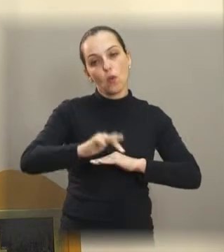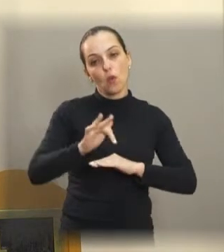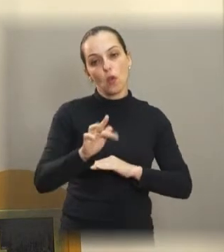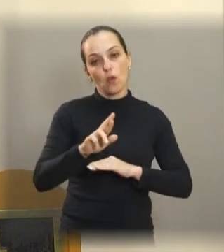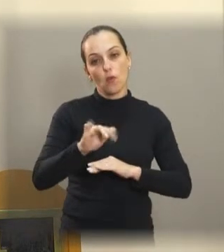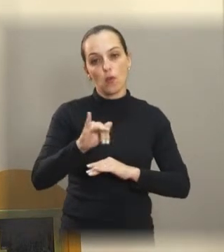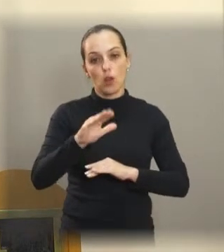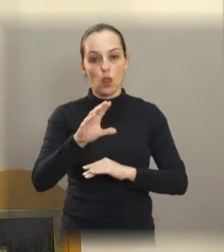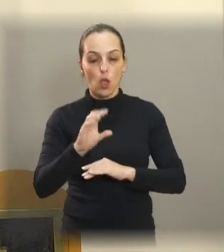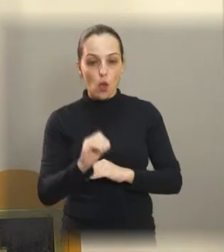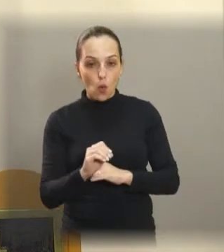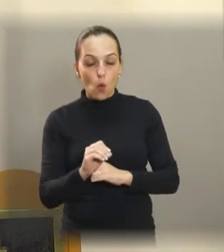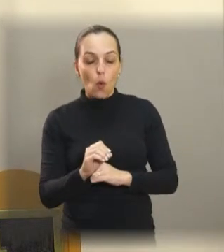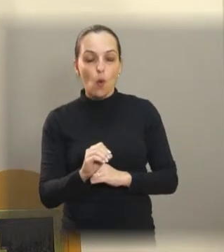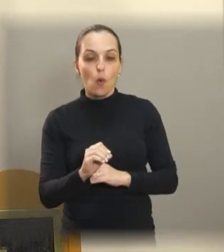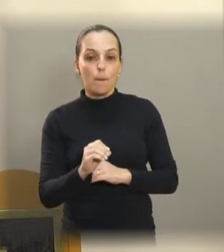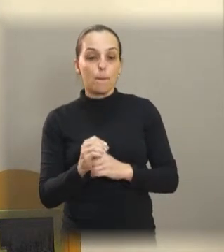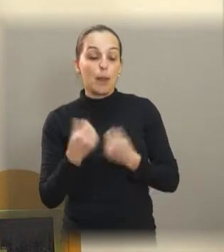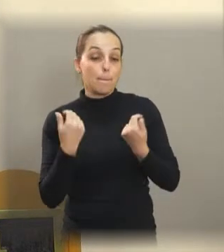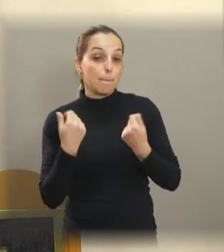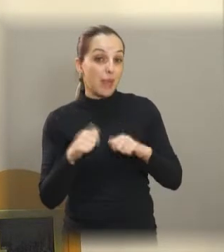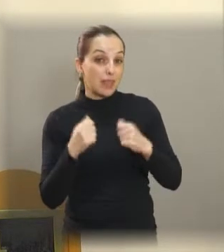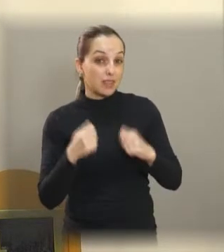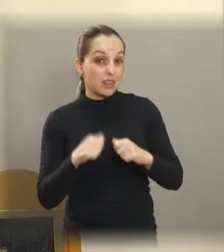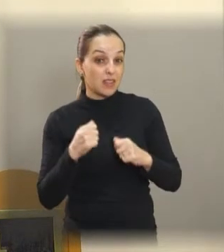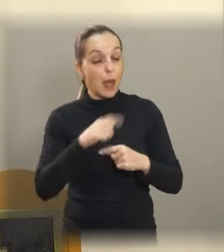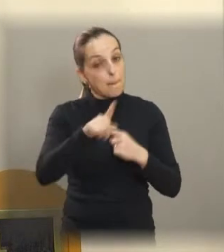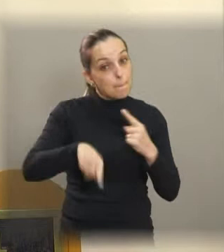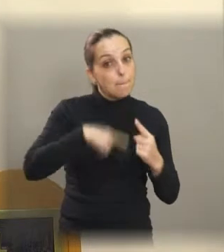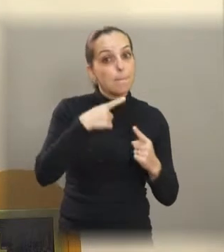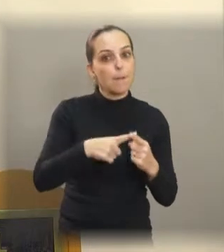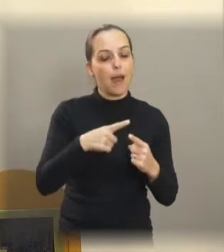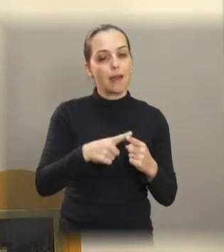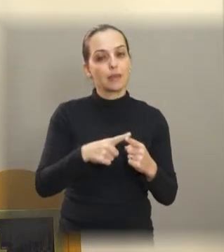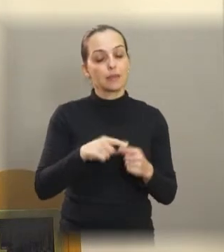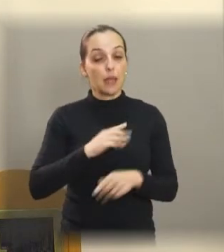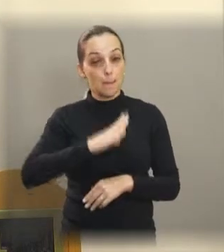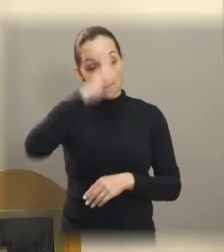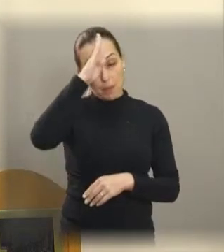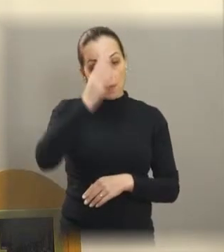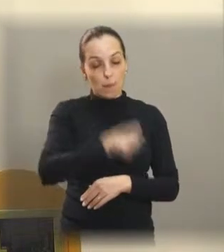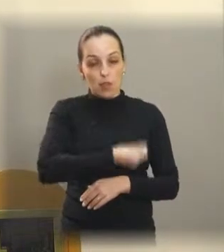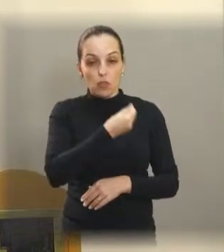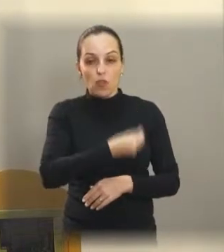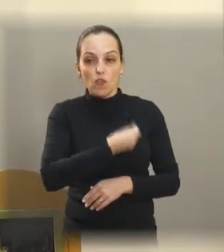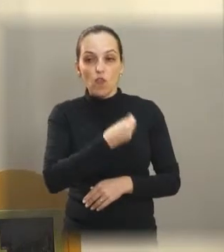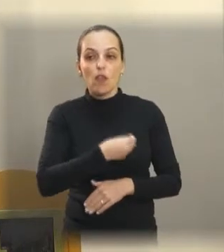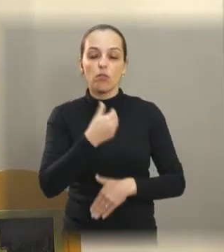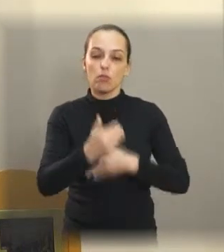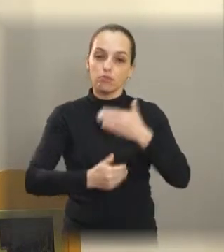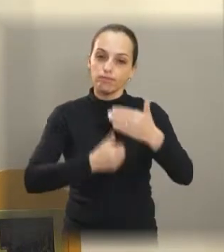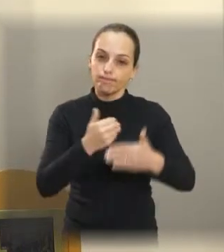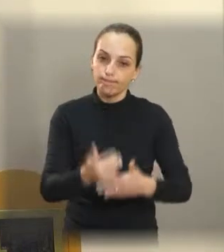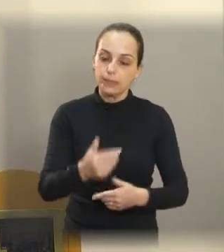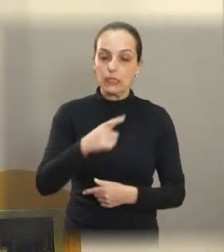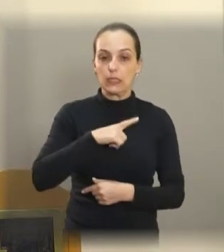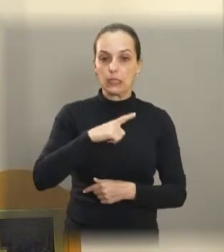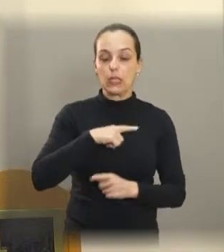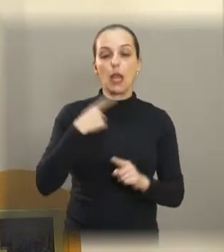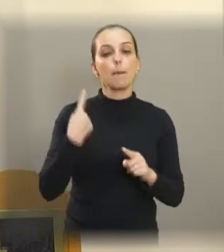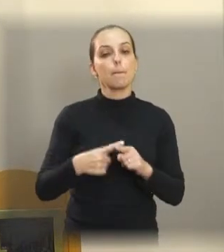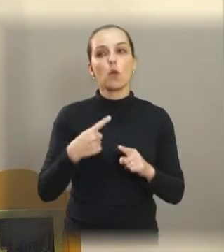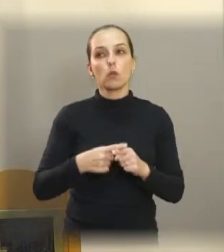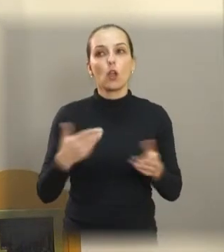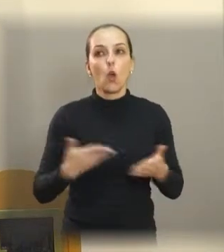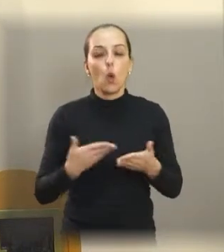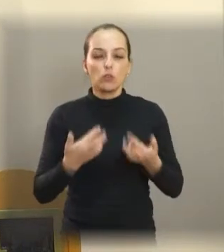necessidade, né, principalmente da qual a gente tem vivenciado, porque hoje é constante a reclamação